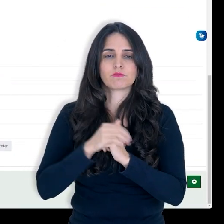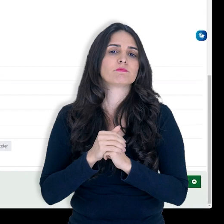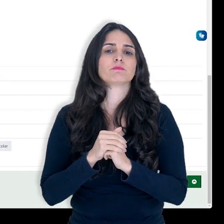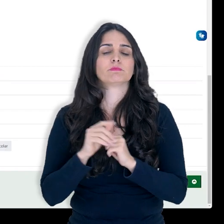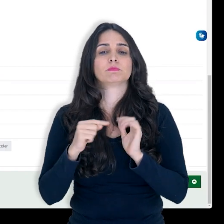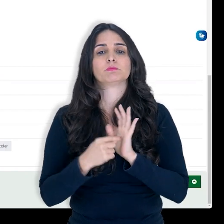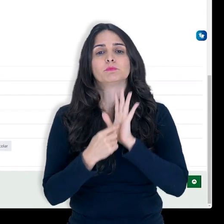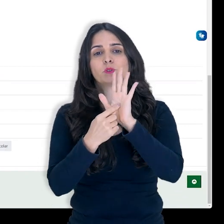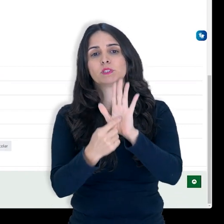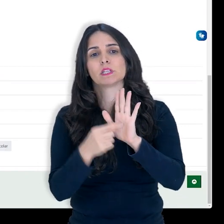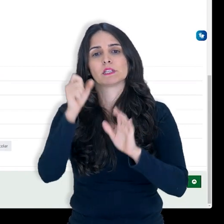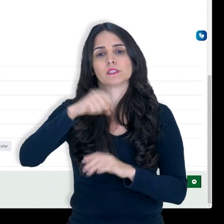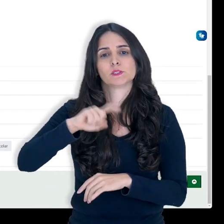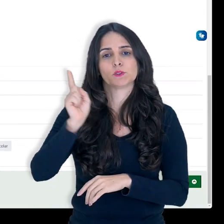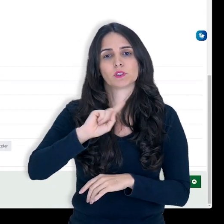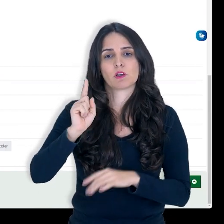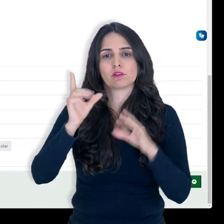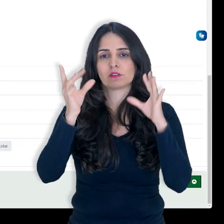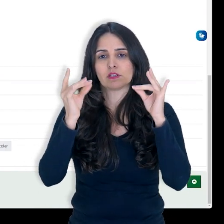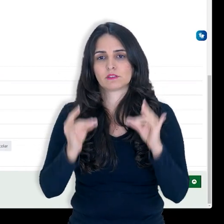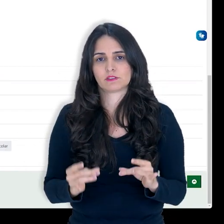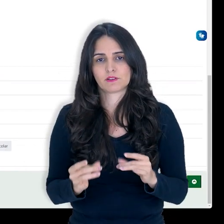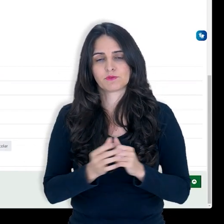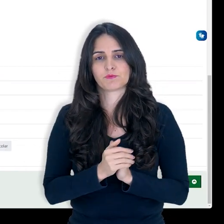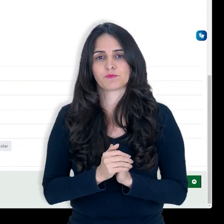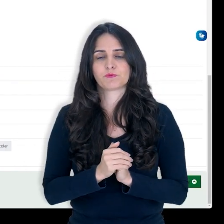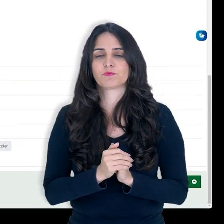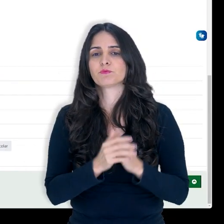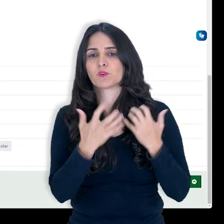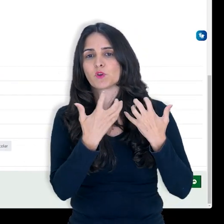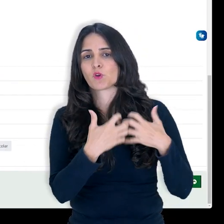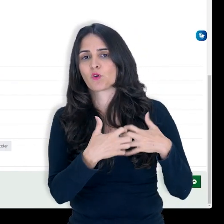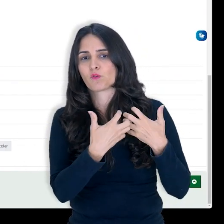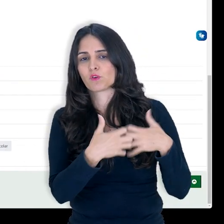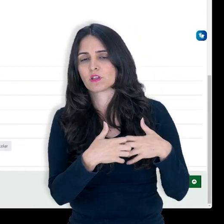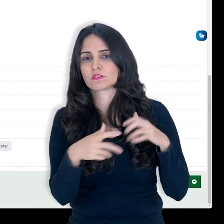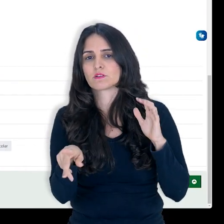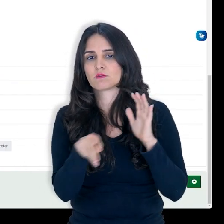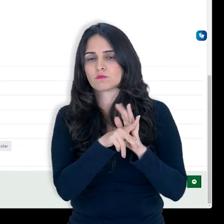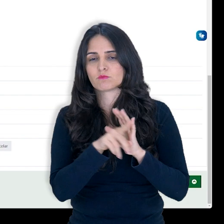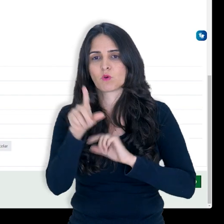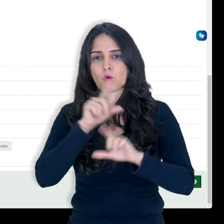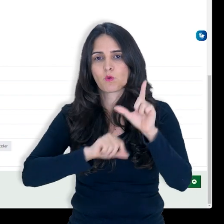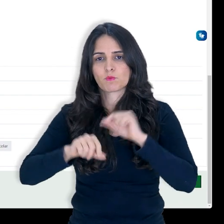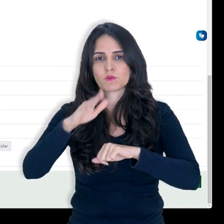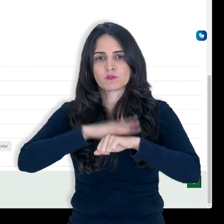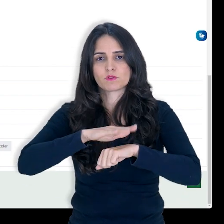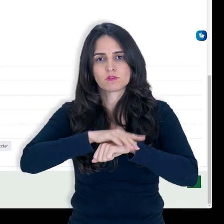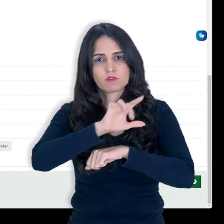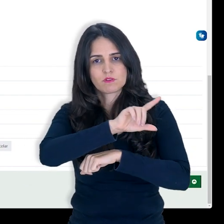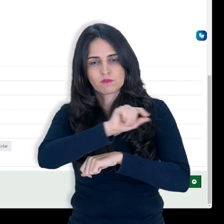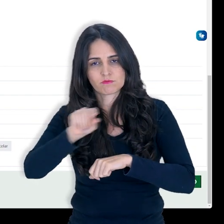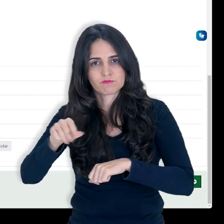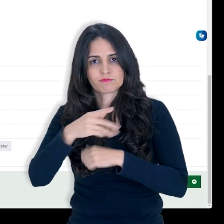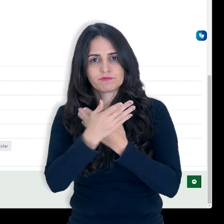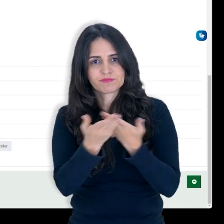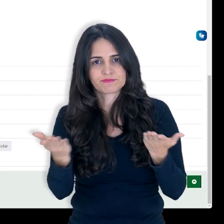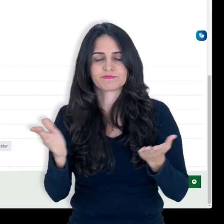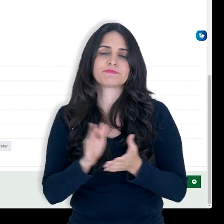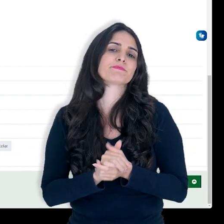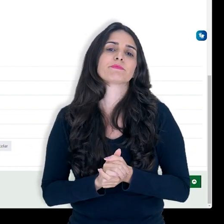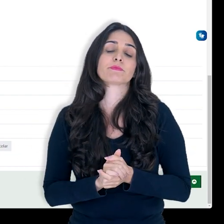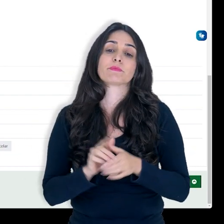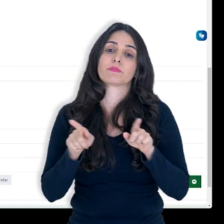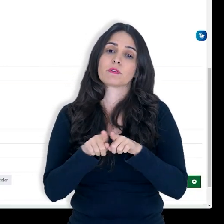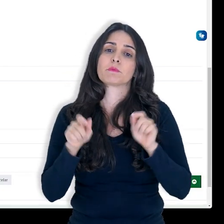de exibir ou não a descrição todas essas configurações aqui são opcionais aqui é importante também